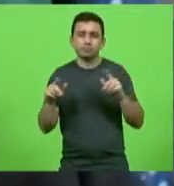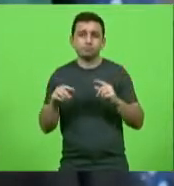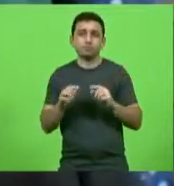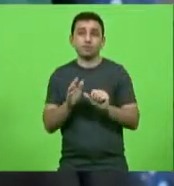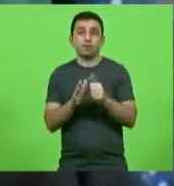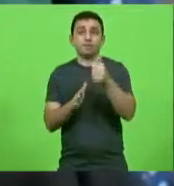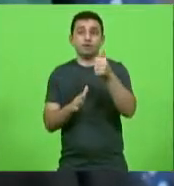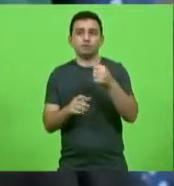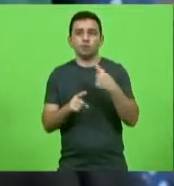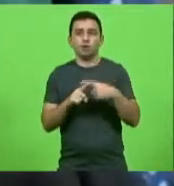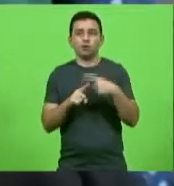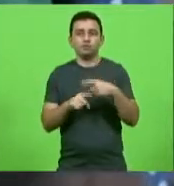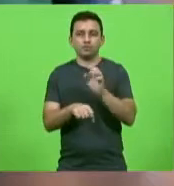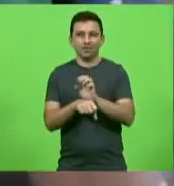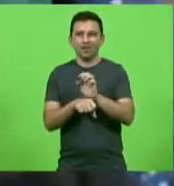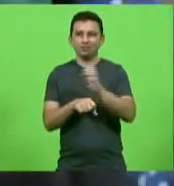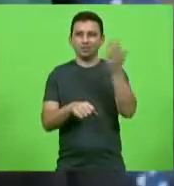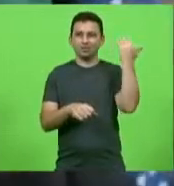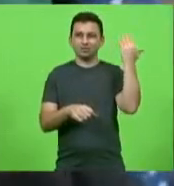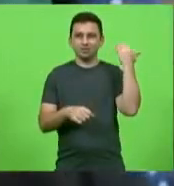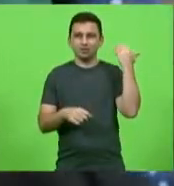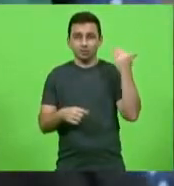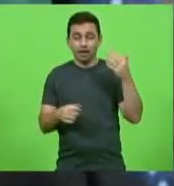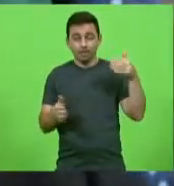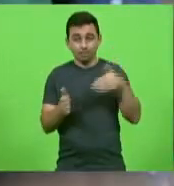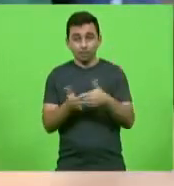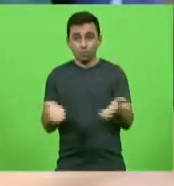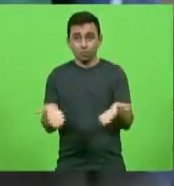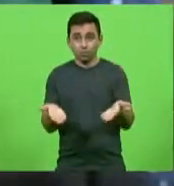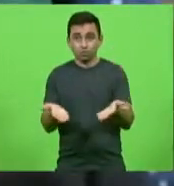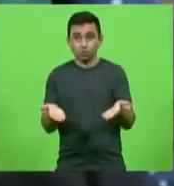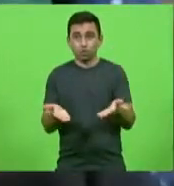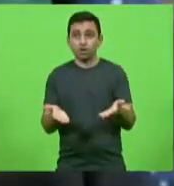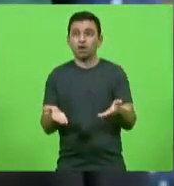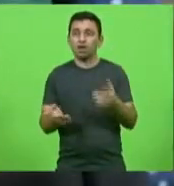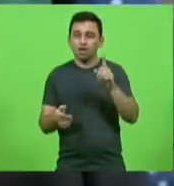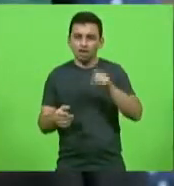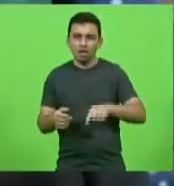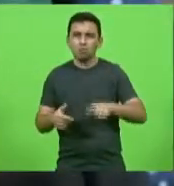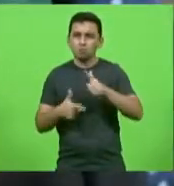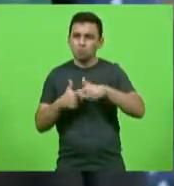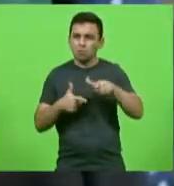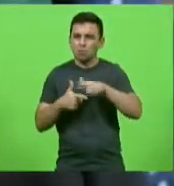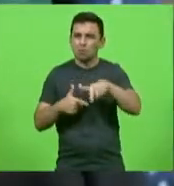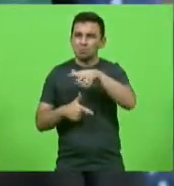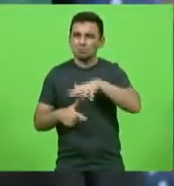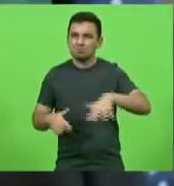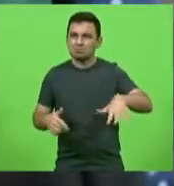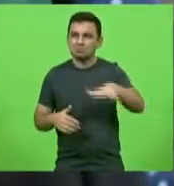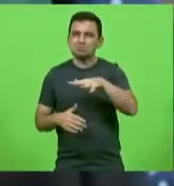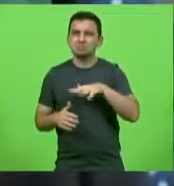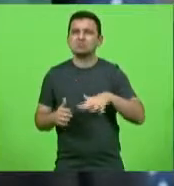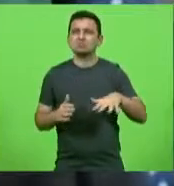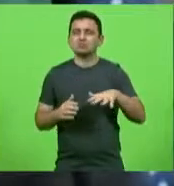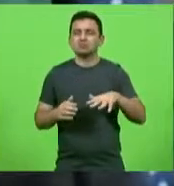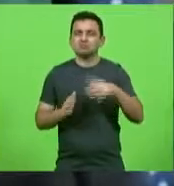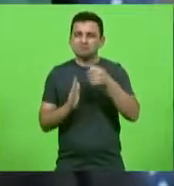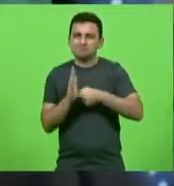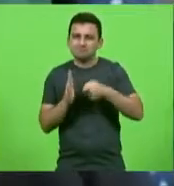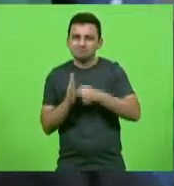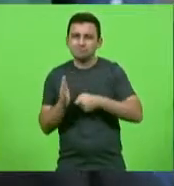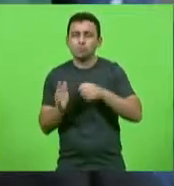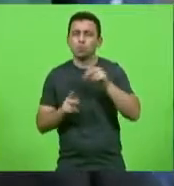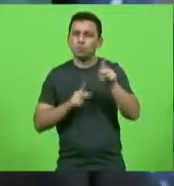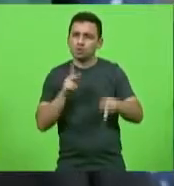singularidade porque o Estado passava a época, que continua passando, uma verdadeira cartaz enfrentada não somente pelos catarinenses,